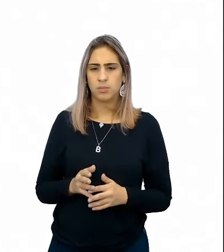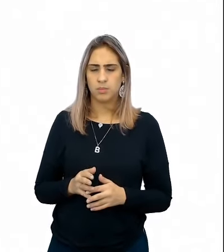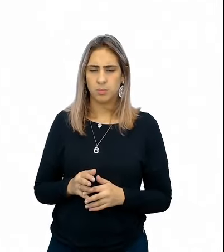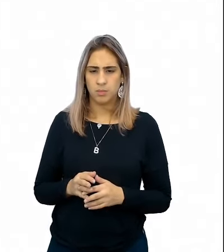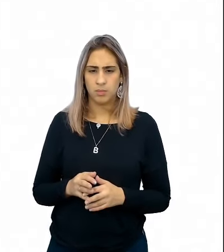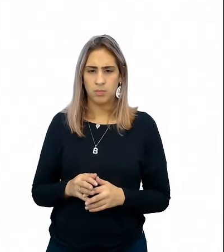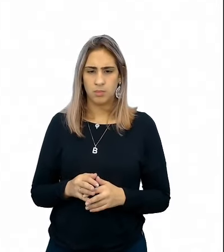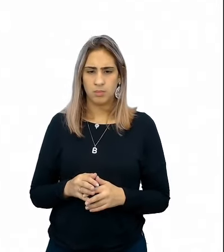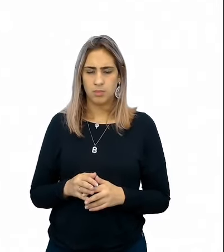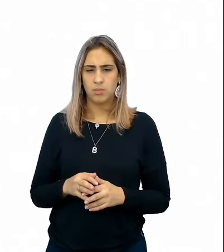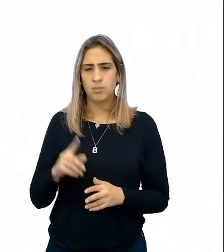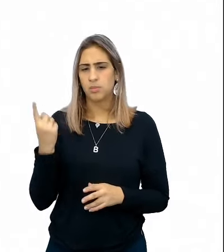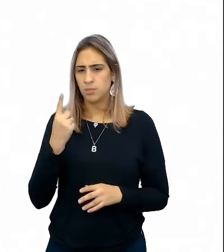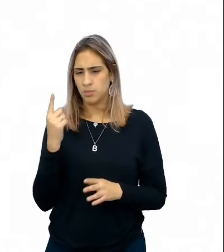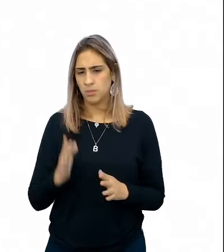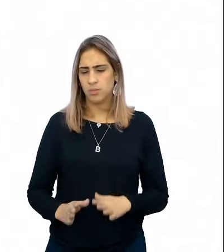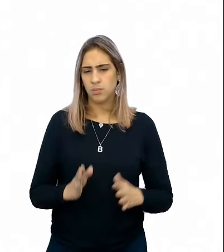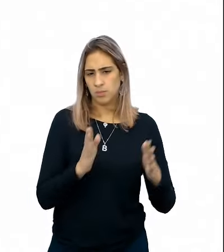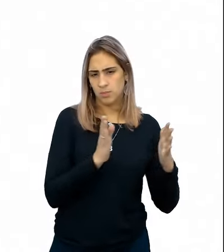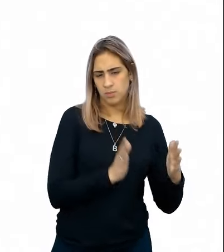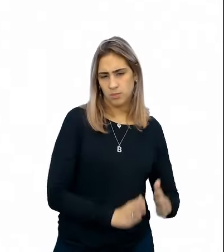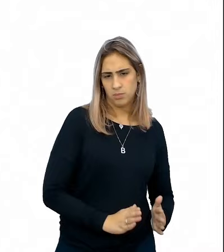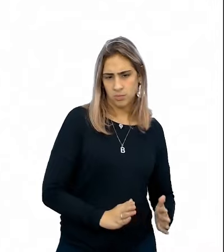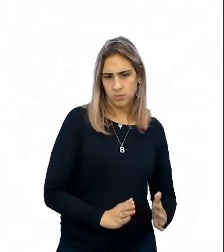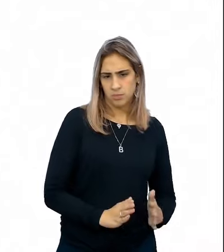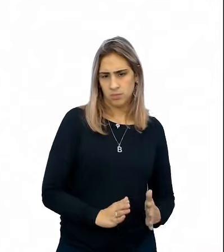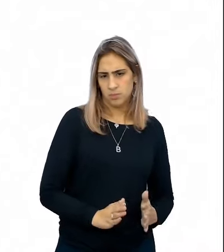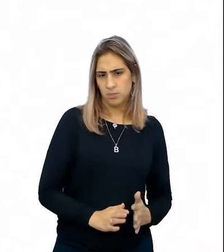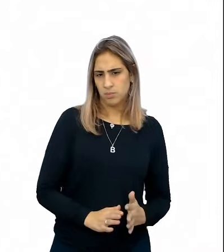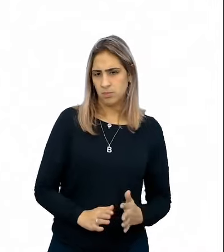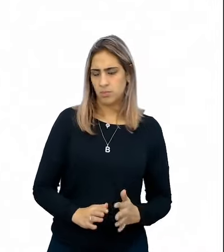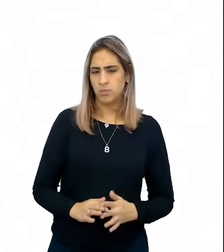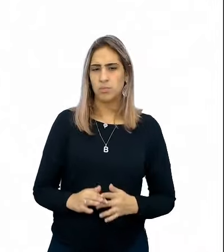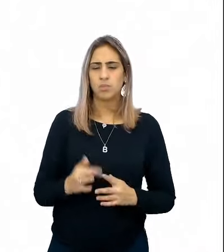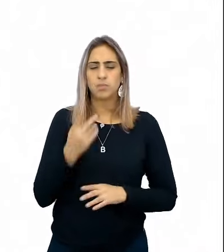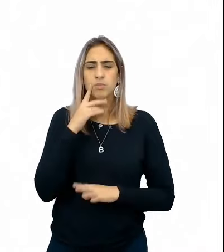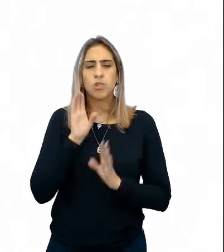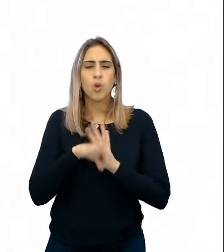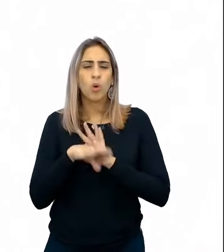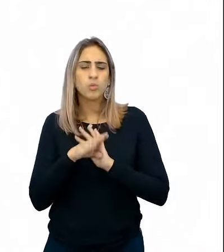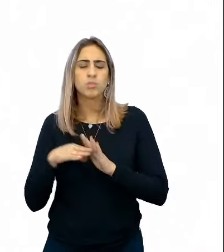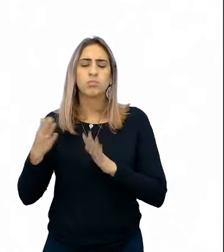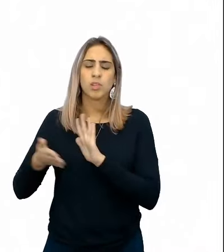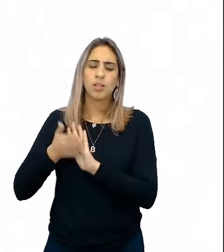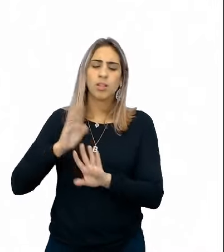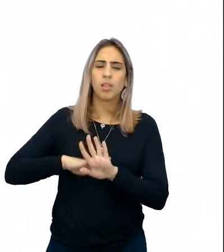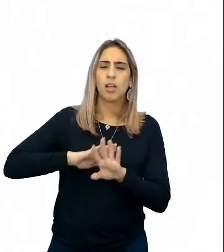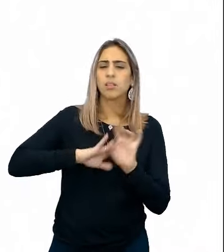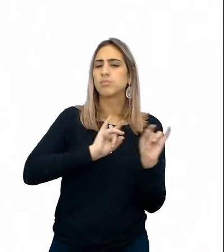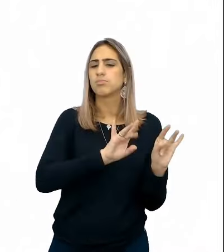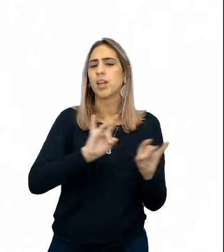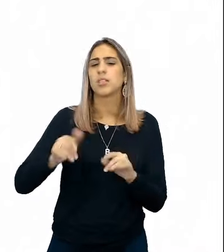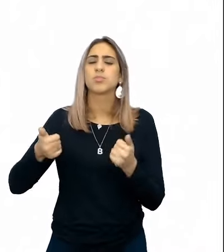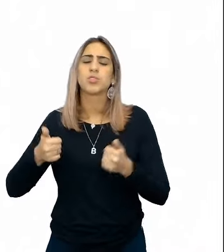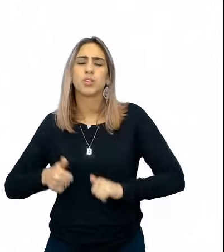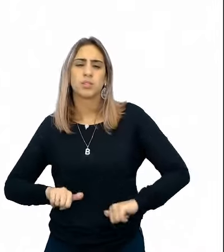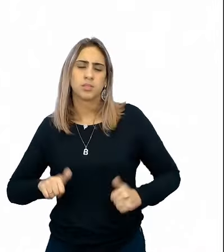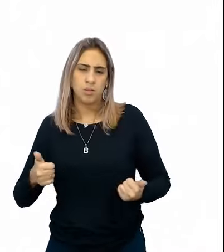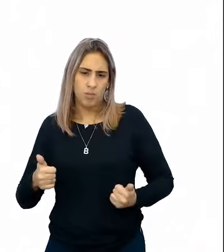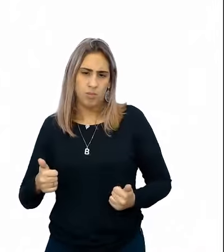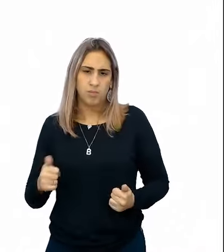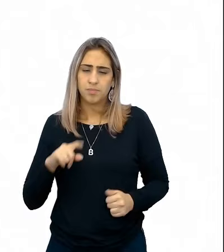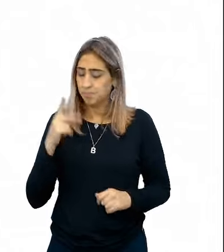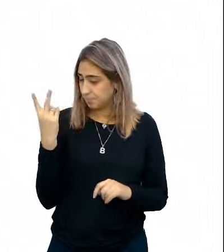Este foi o nosso primeiro momento, né? Olhar para os conceitos por trás de cada tipo de avaliação.